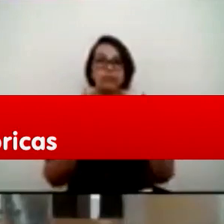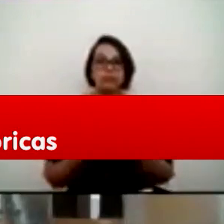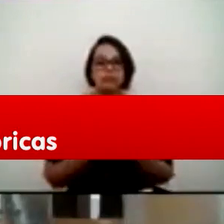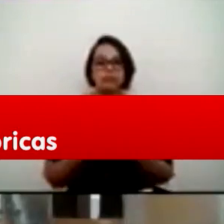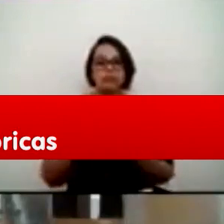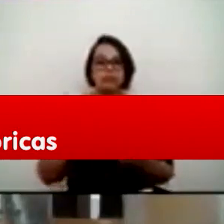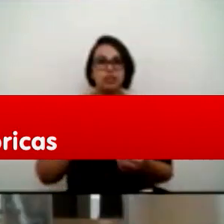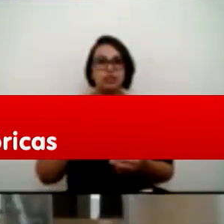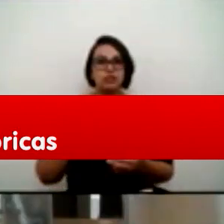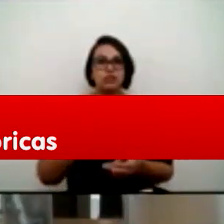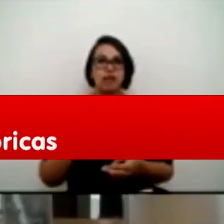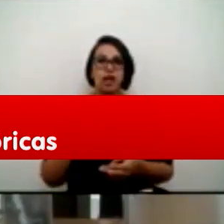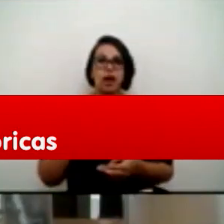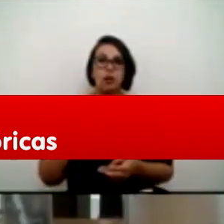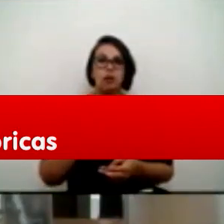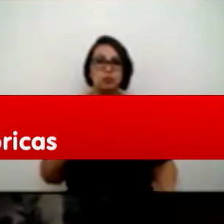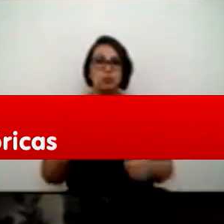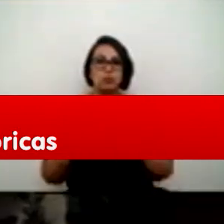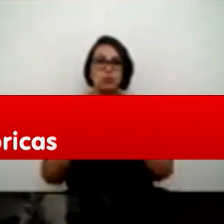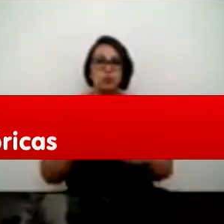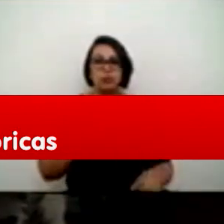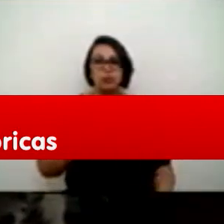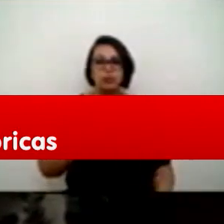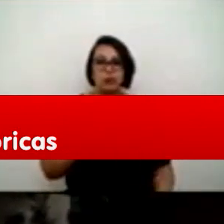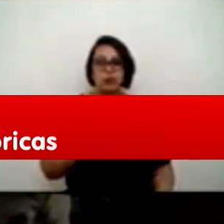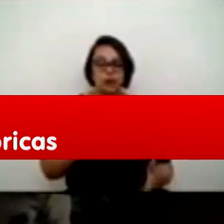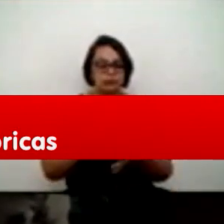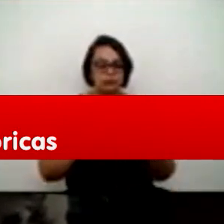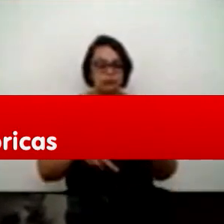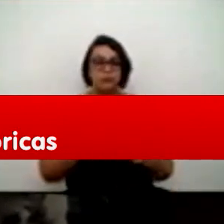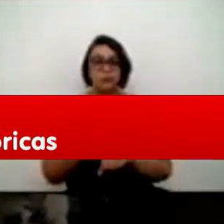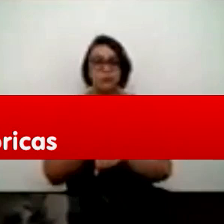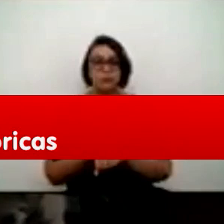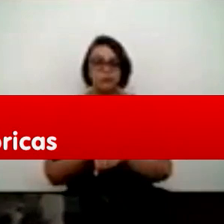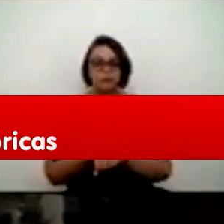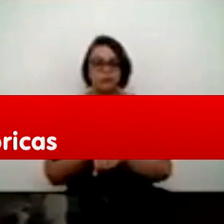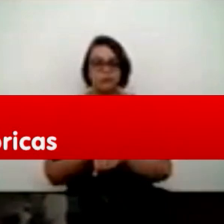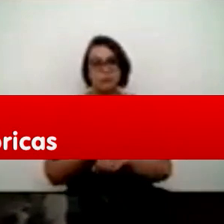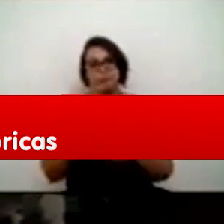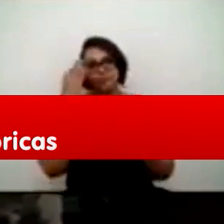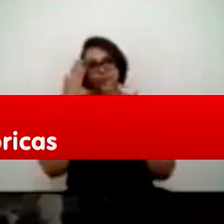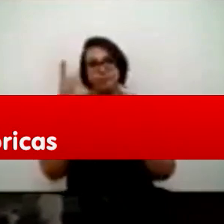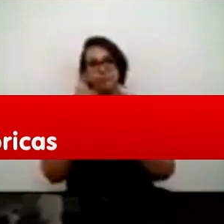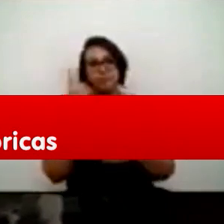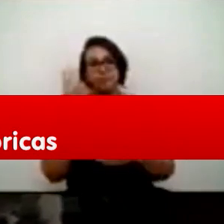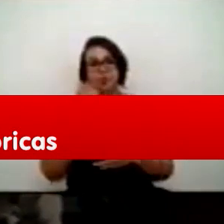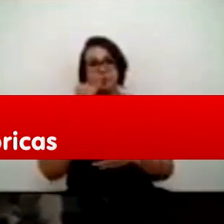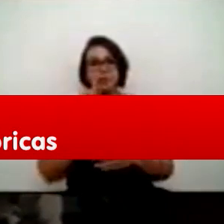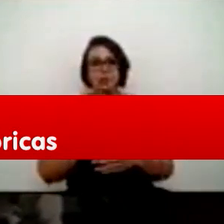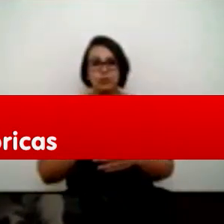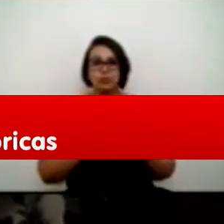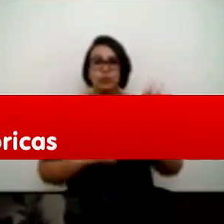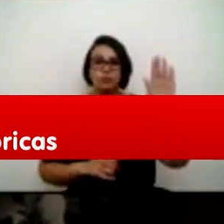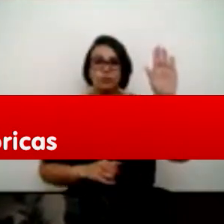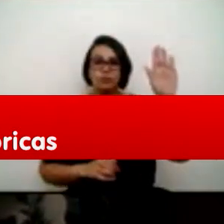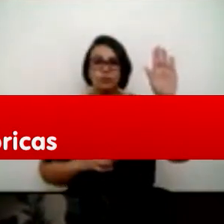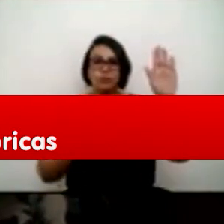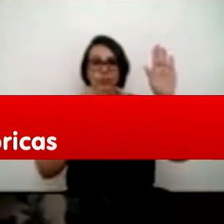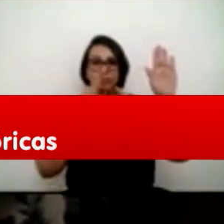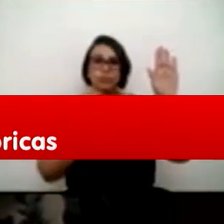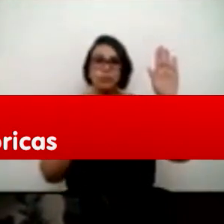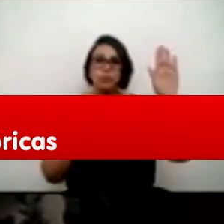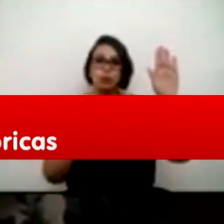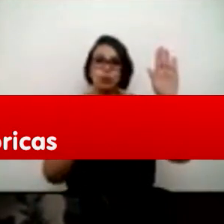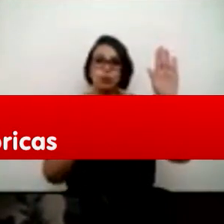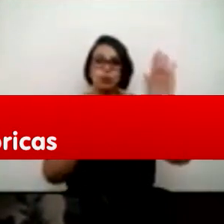23 de agosto de 2023 segundo o projeto de lei moradores vão poder mediante a autorização prévia da Prefeitura e